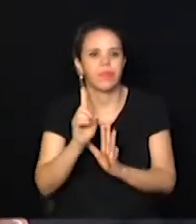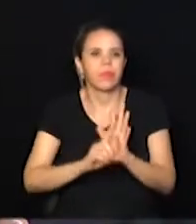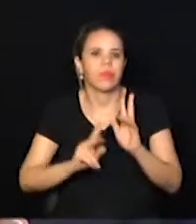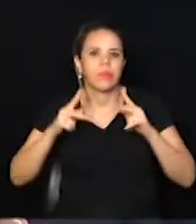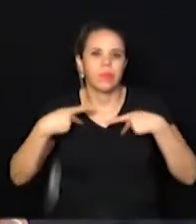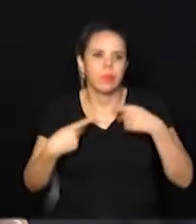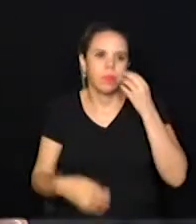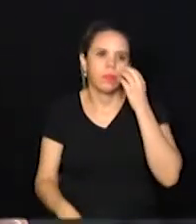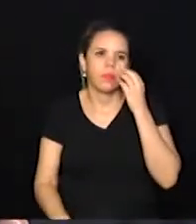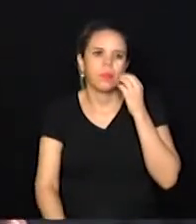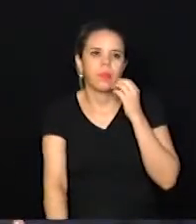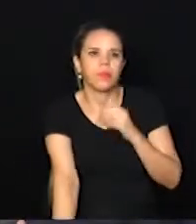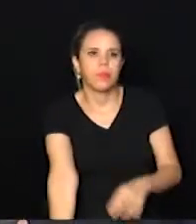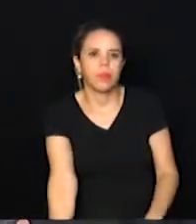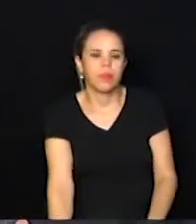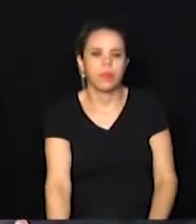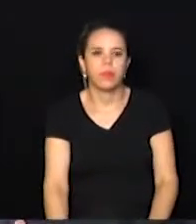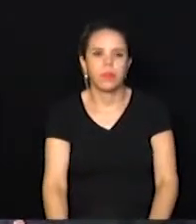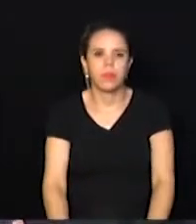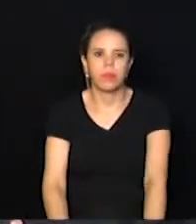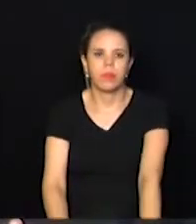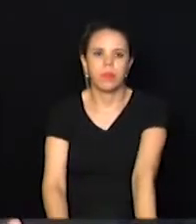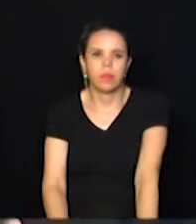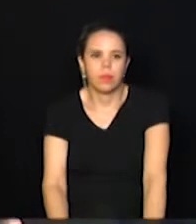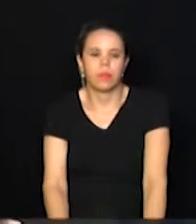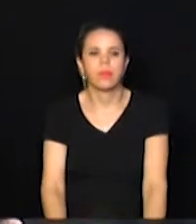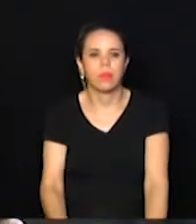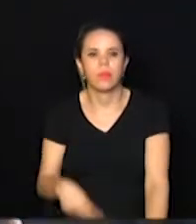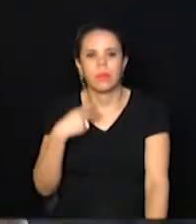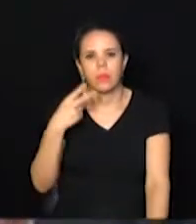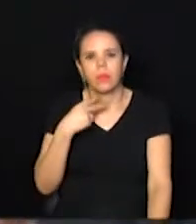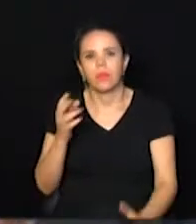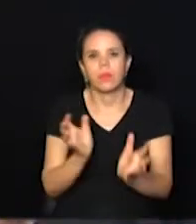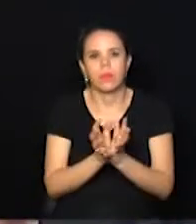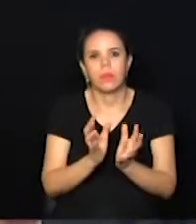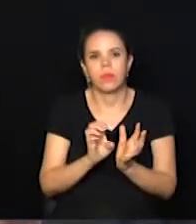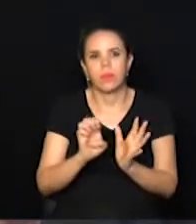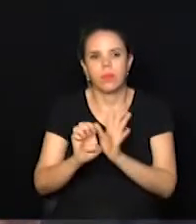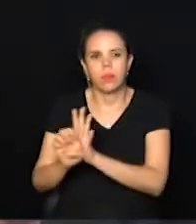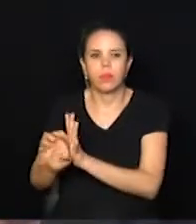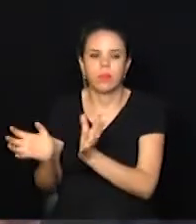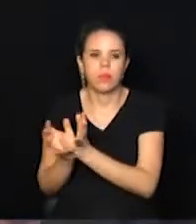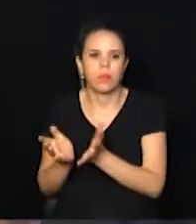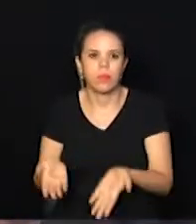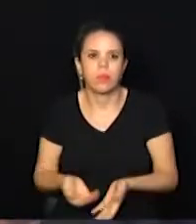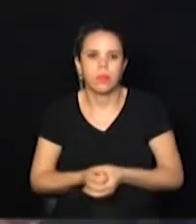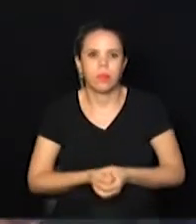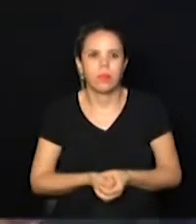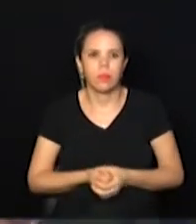Humanos, que é um dos vereadores da bancada de esquerda.